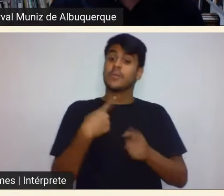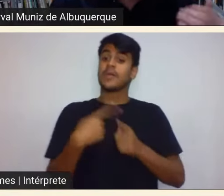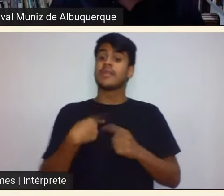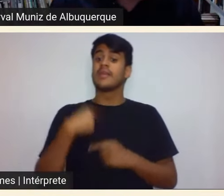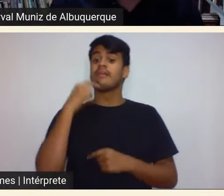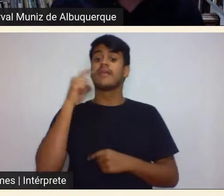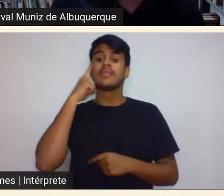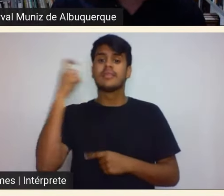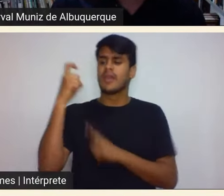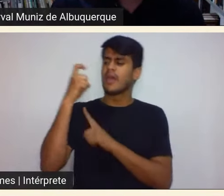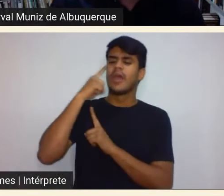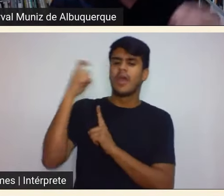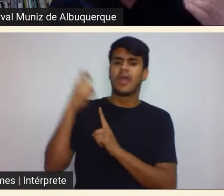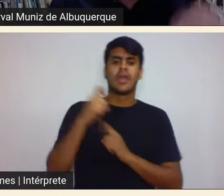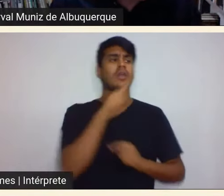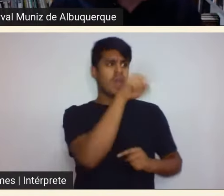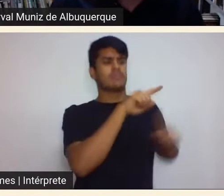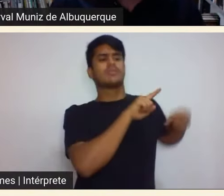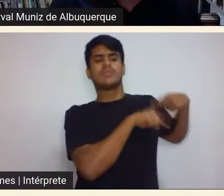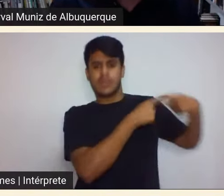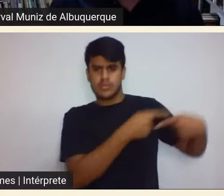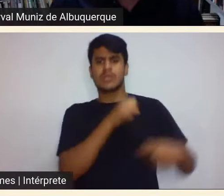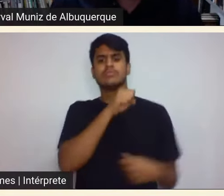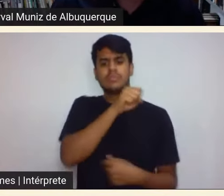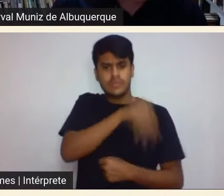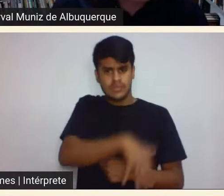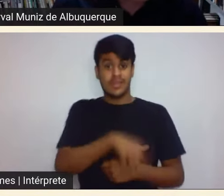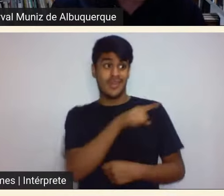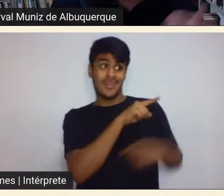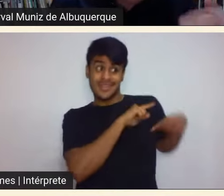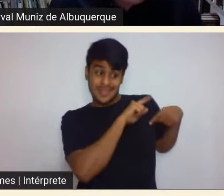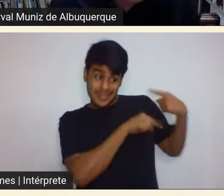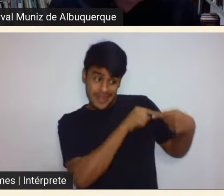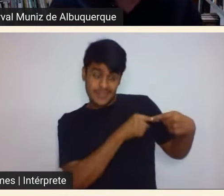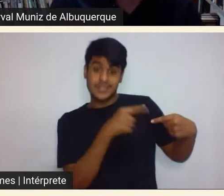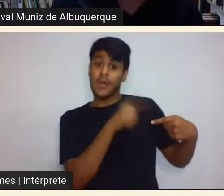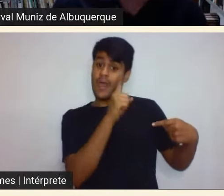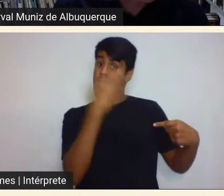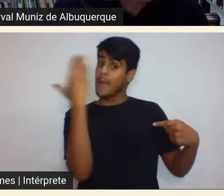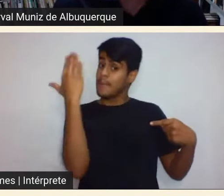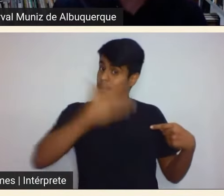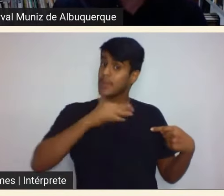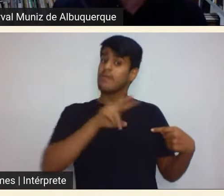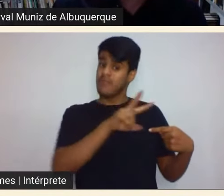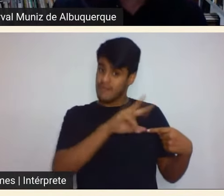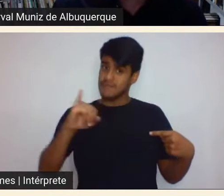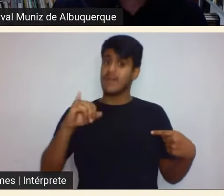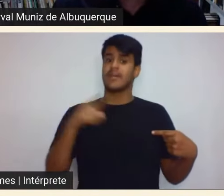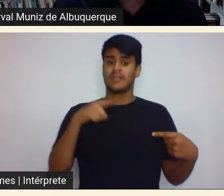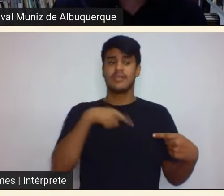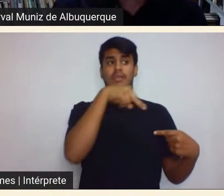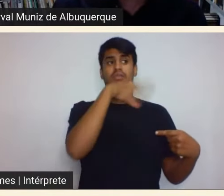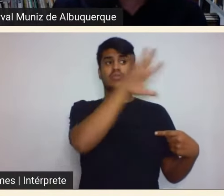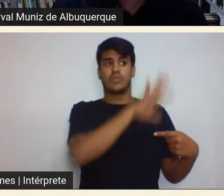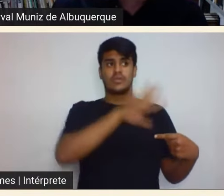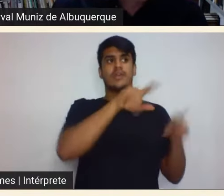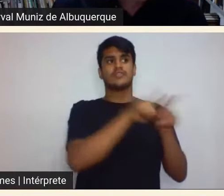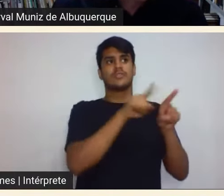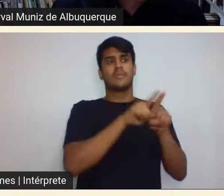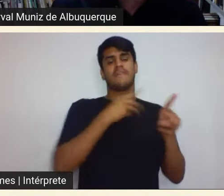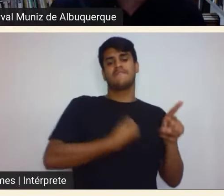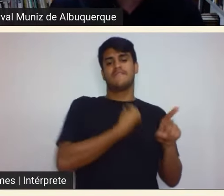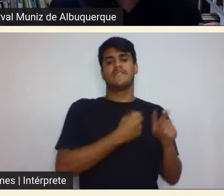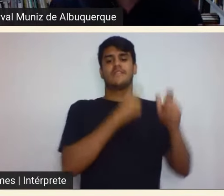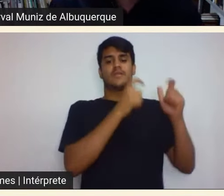são tradicionais e que a tradição é o que o que definiria o Nordeste e a nordestinidade,